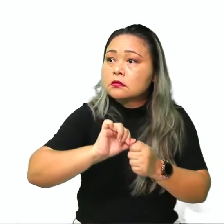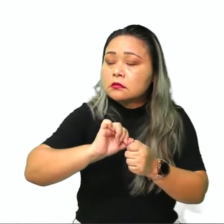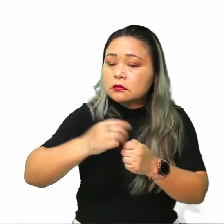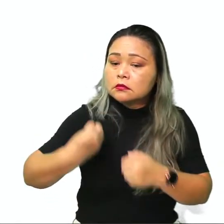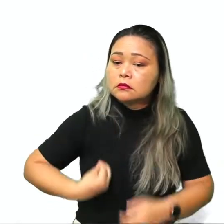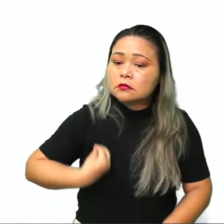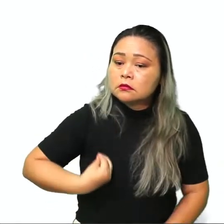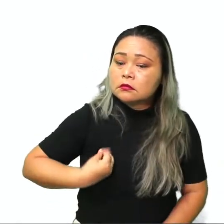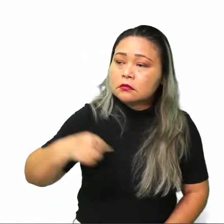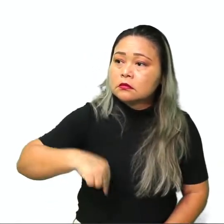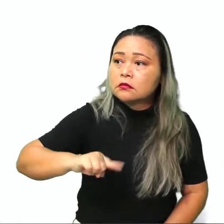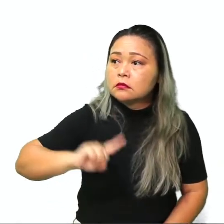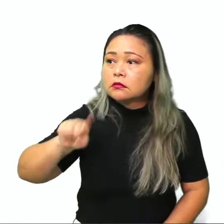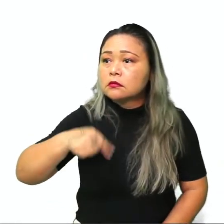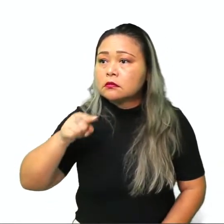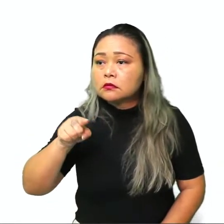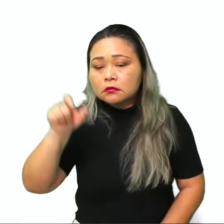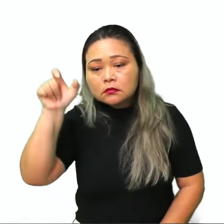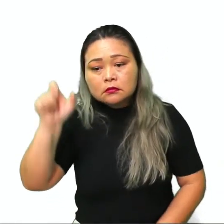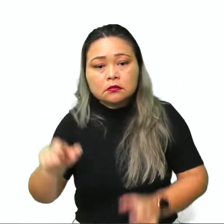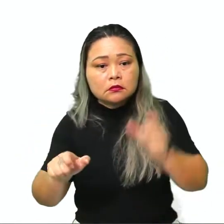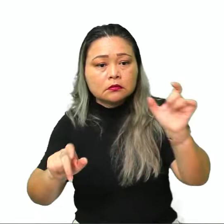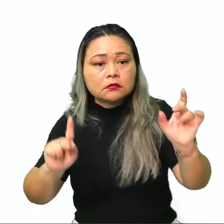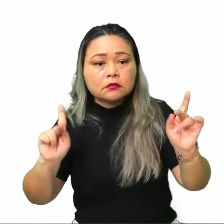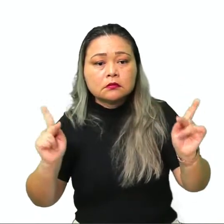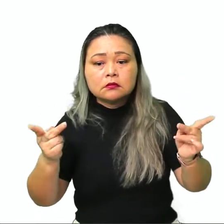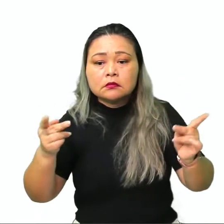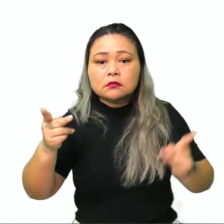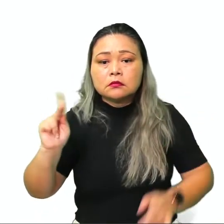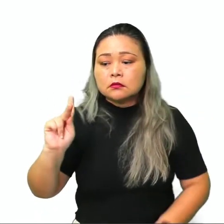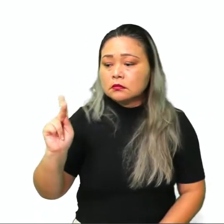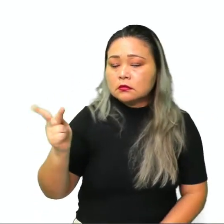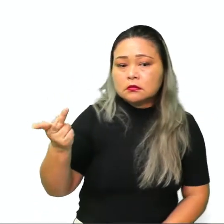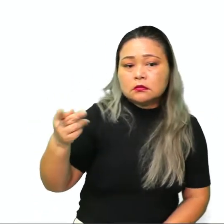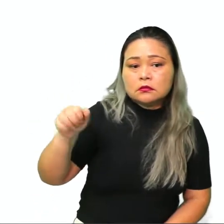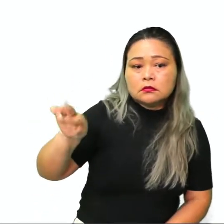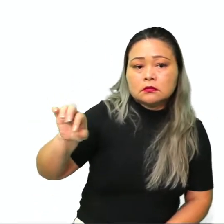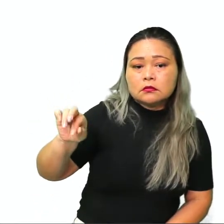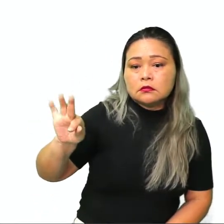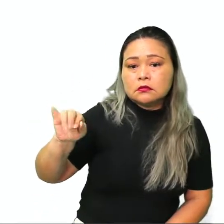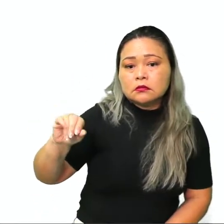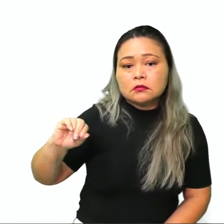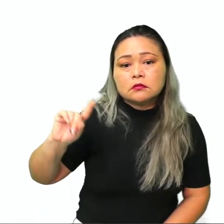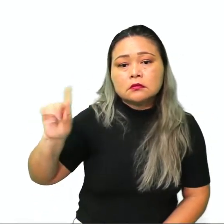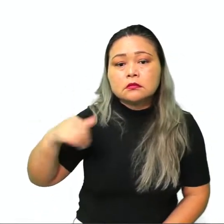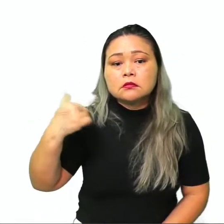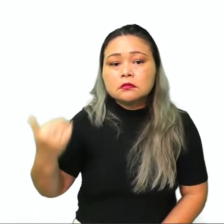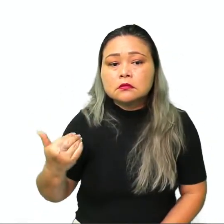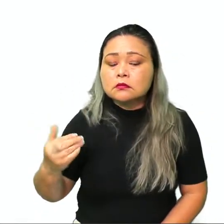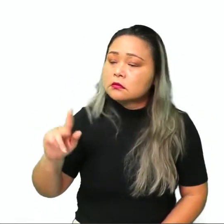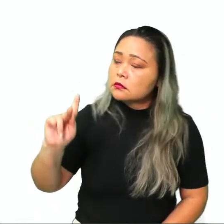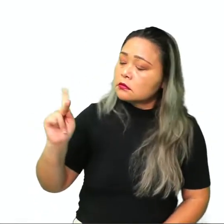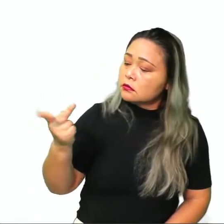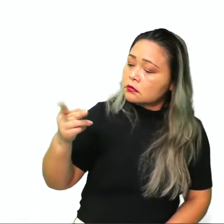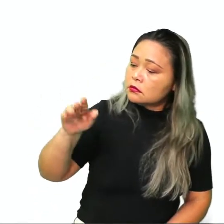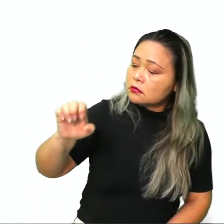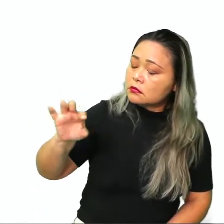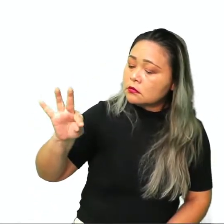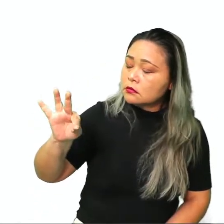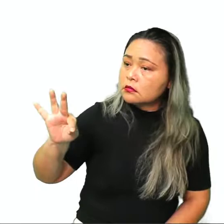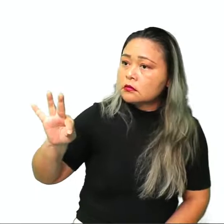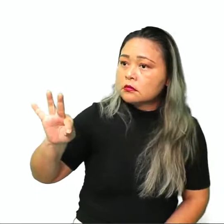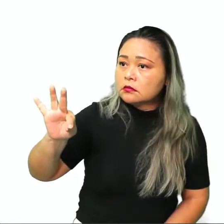vivos, segundo a hipótese heterotrófica, em relação à via metabólica? Né? A primeira via metabólica. Vamos